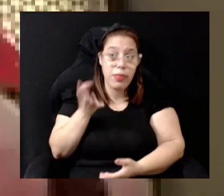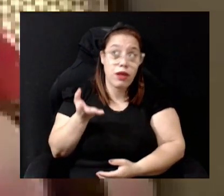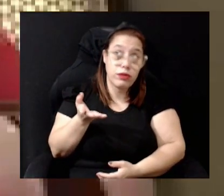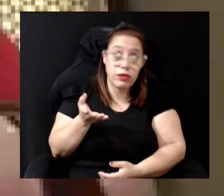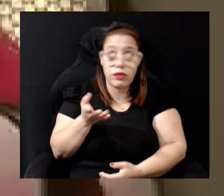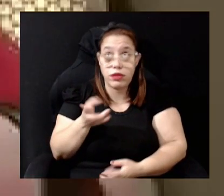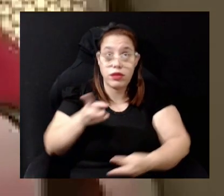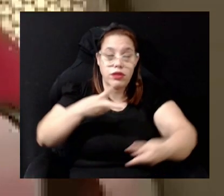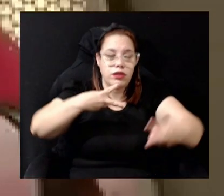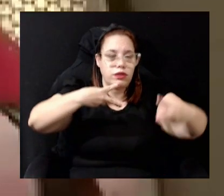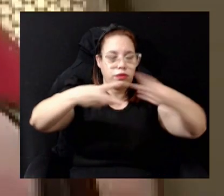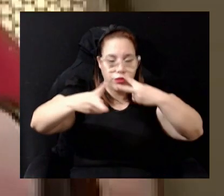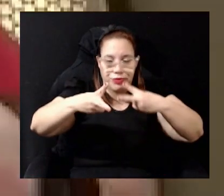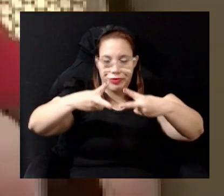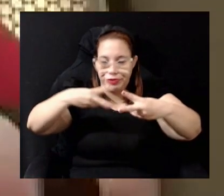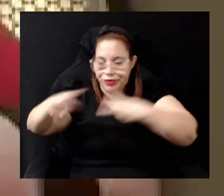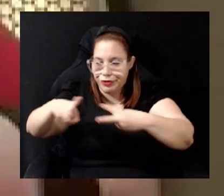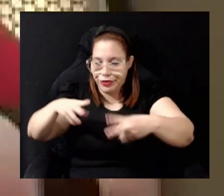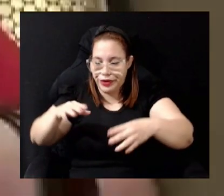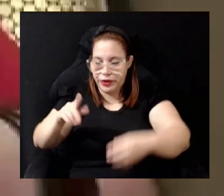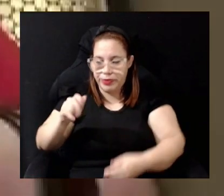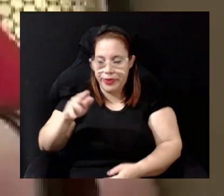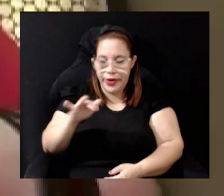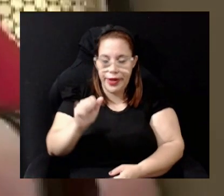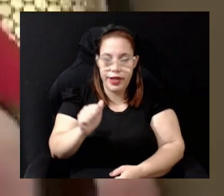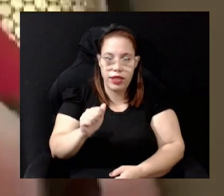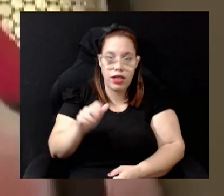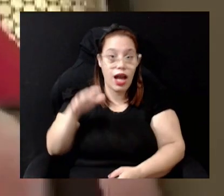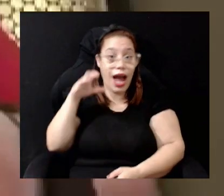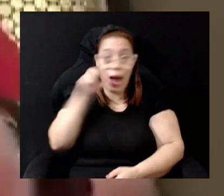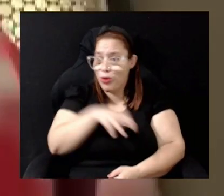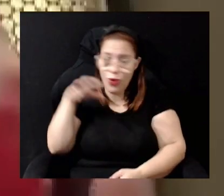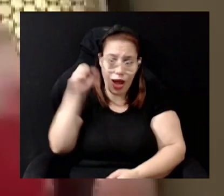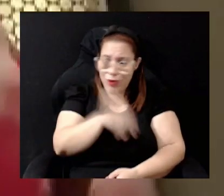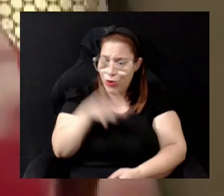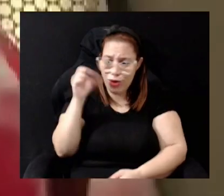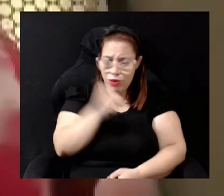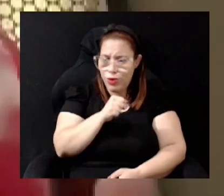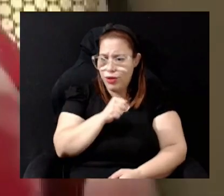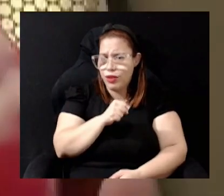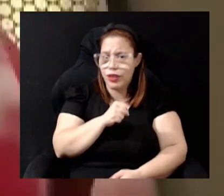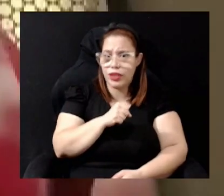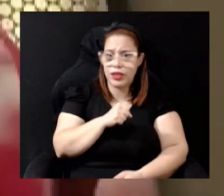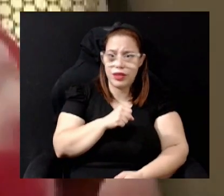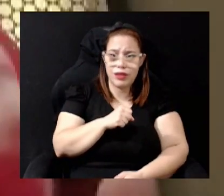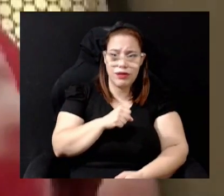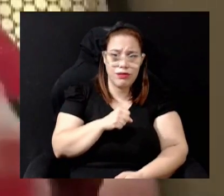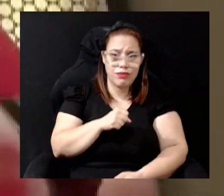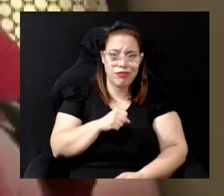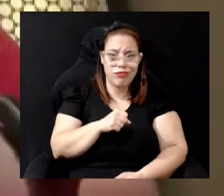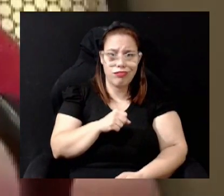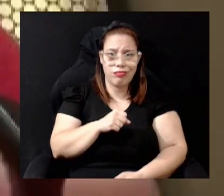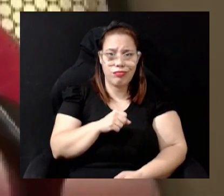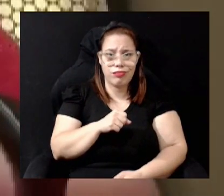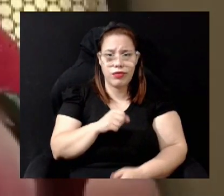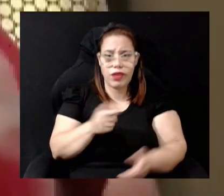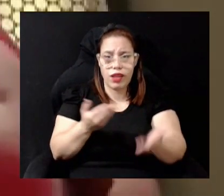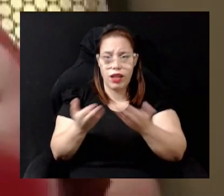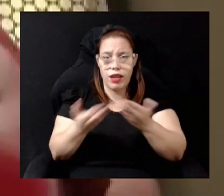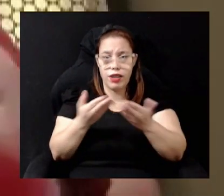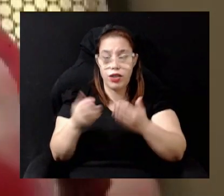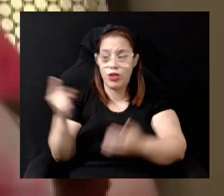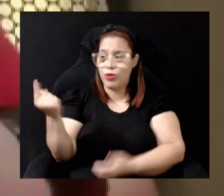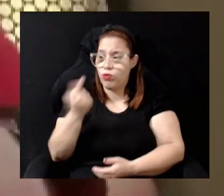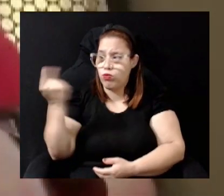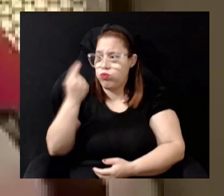na região baixa têm que ser bastante rápidos, né? Que é o que dá, inclusive, o grau, né? A nivelação de cada furacão, se é nível 1,